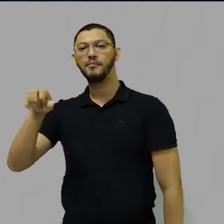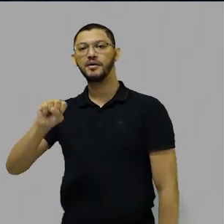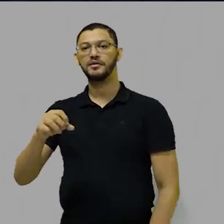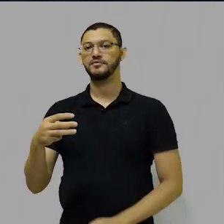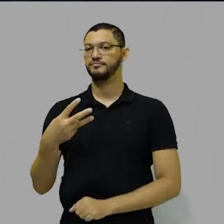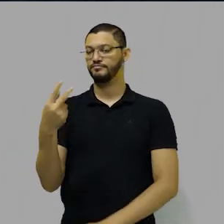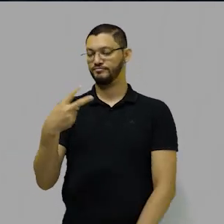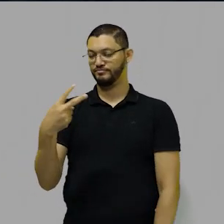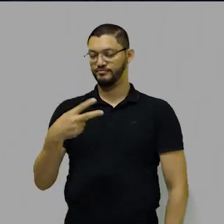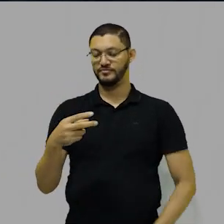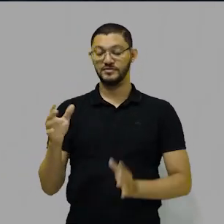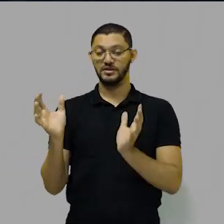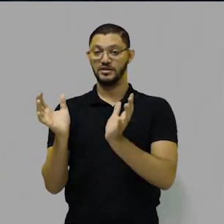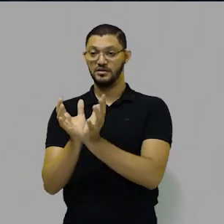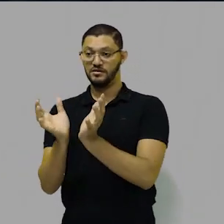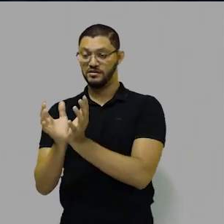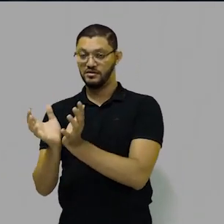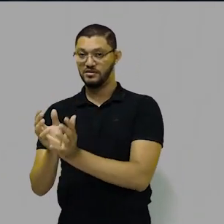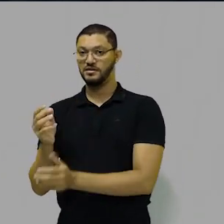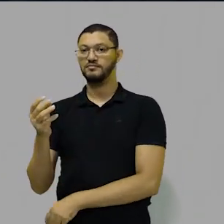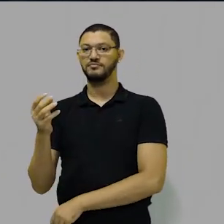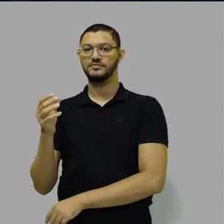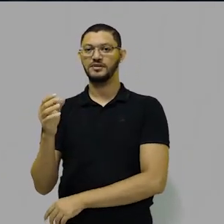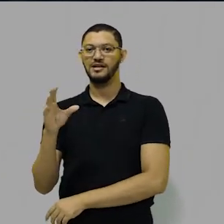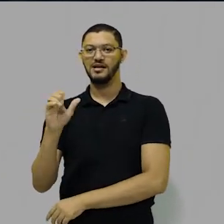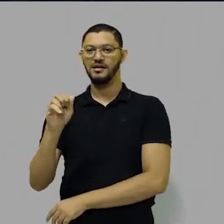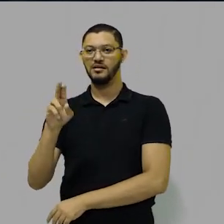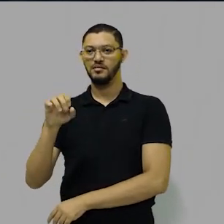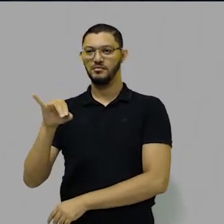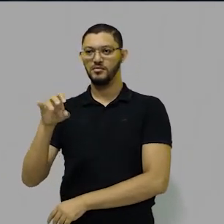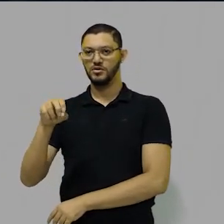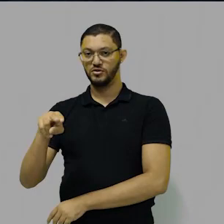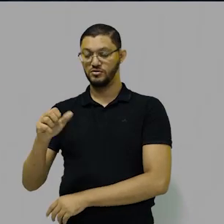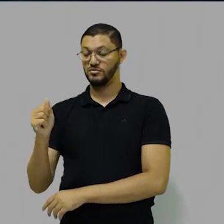3 grupos carbônicos, amina terciária.